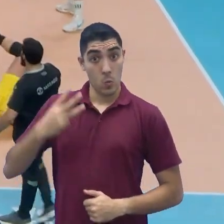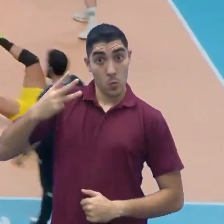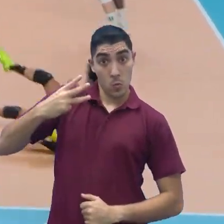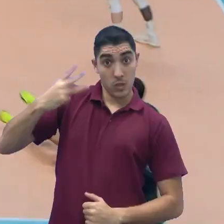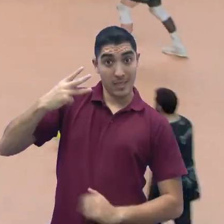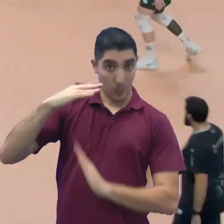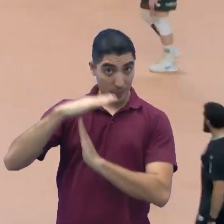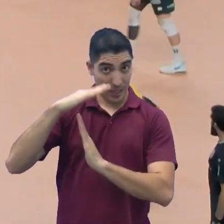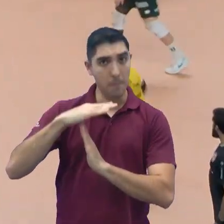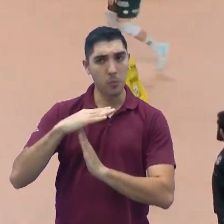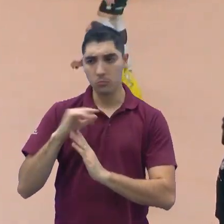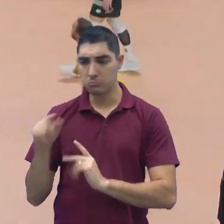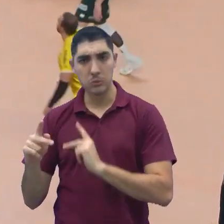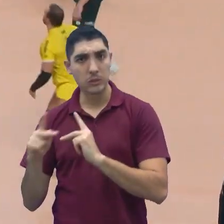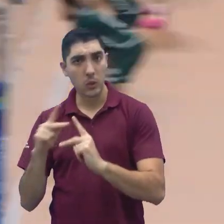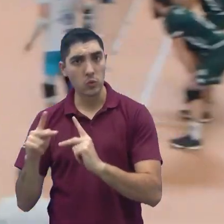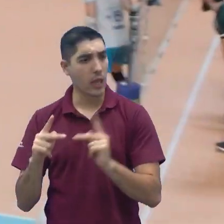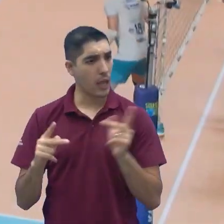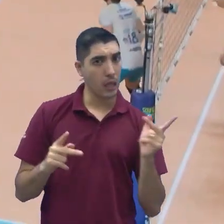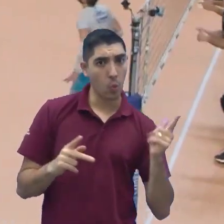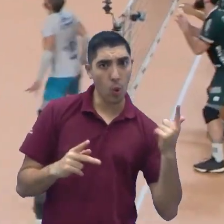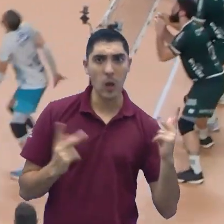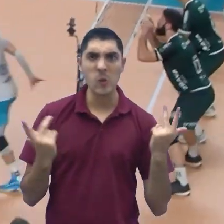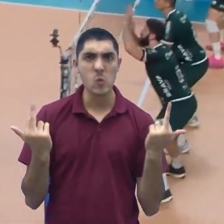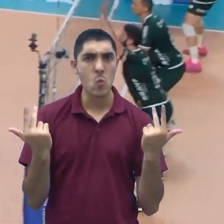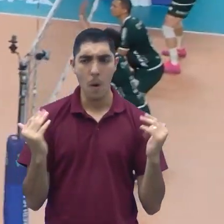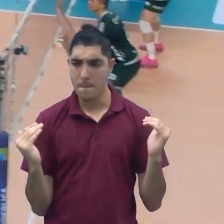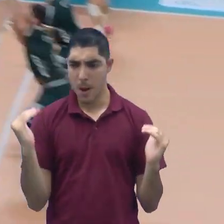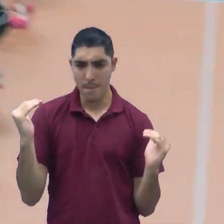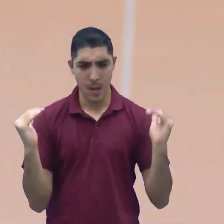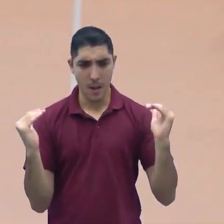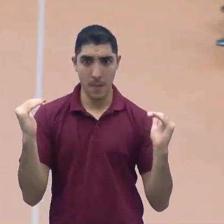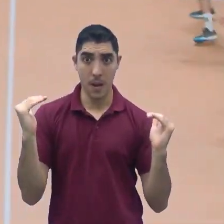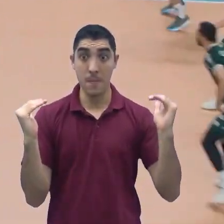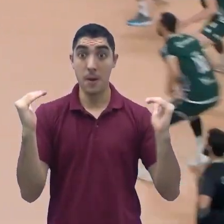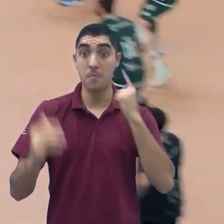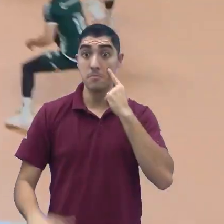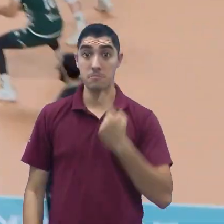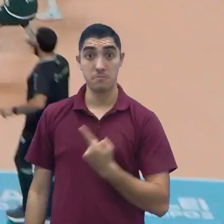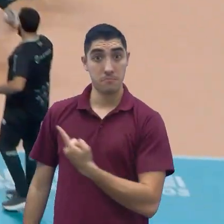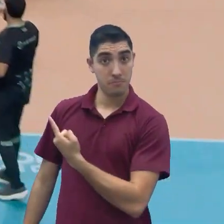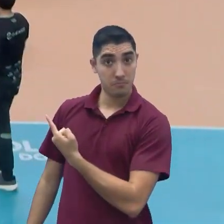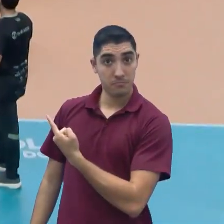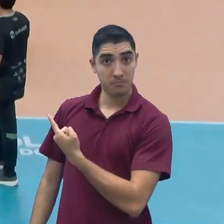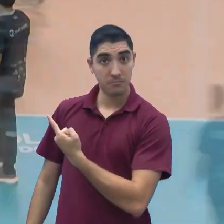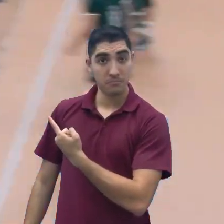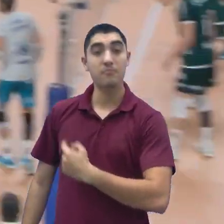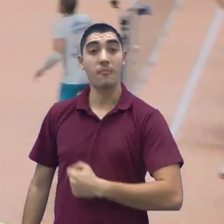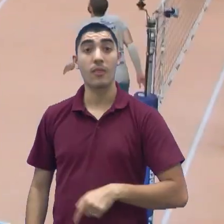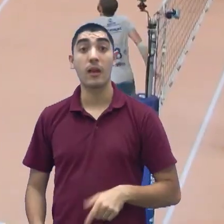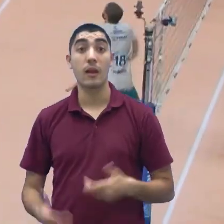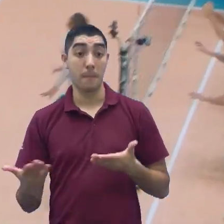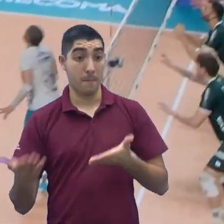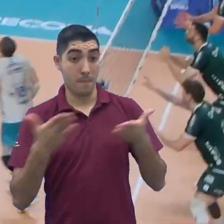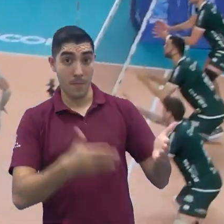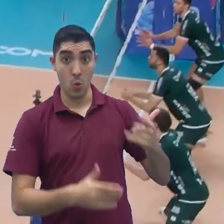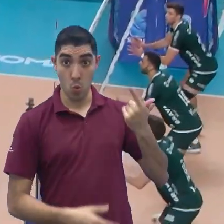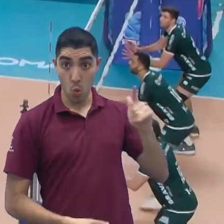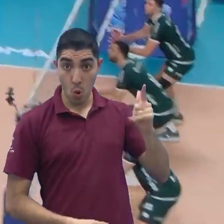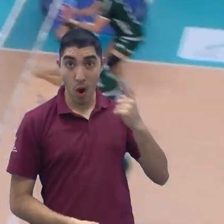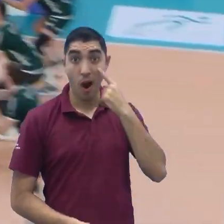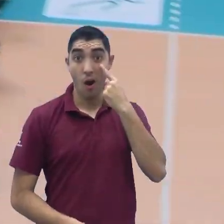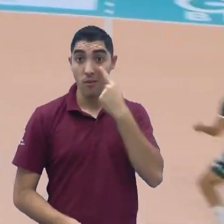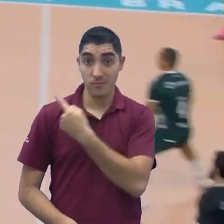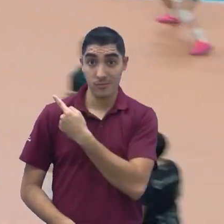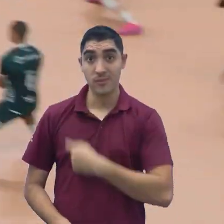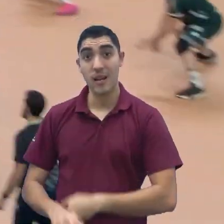set também começou equilibrado. Se de um lado os joseenses contavam com os ataques de Rodrigo, do outro os goianos tinham